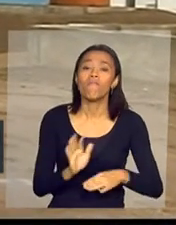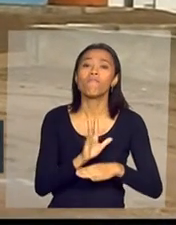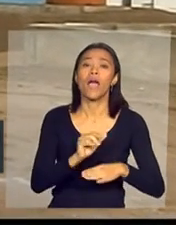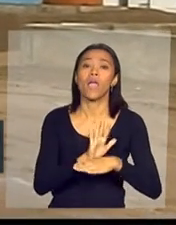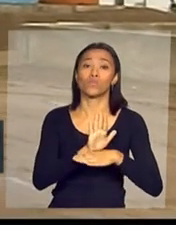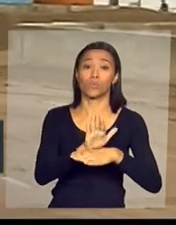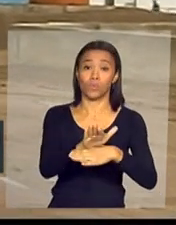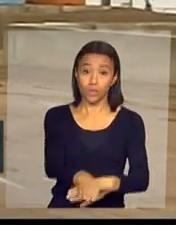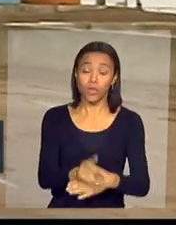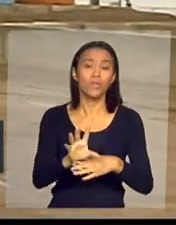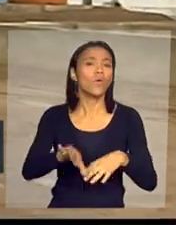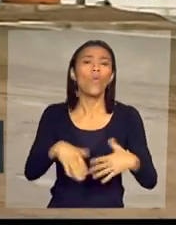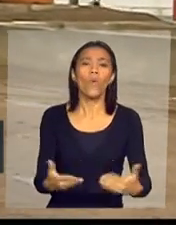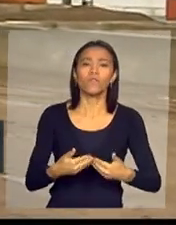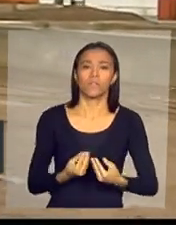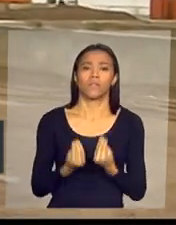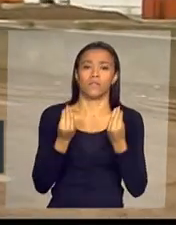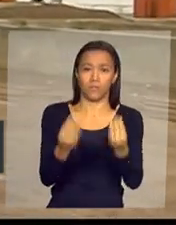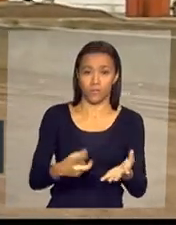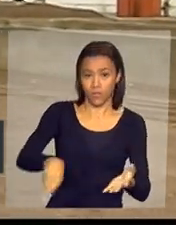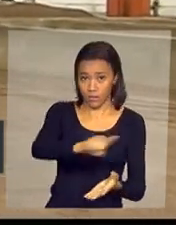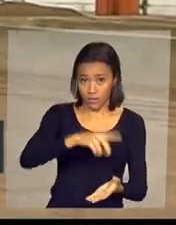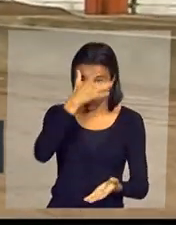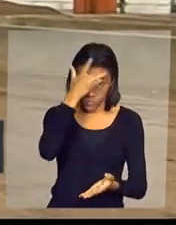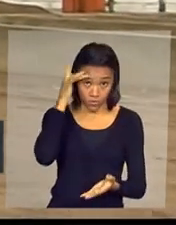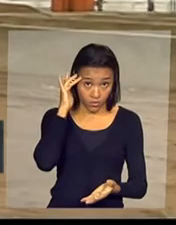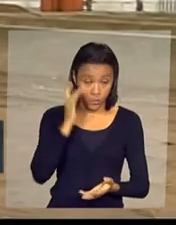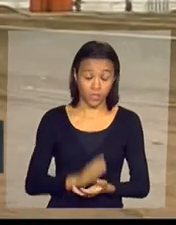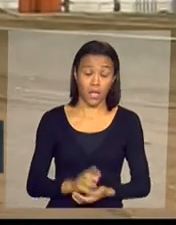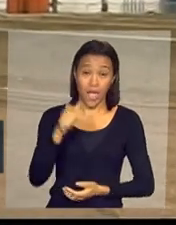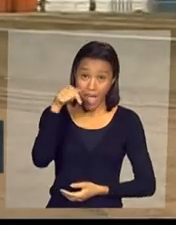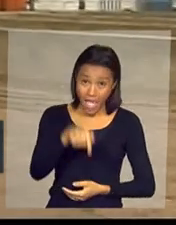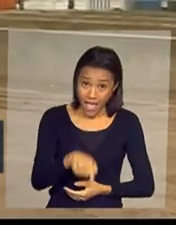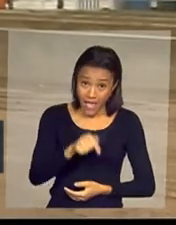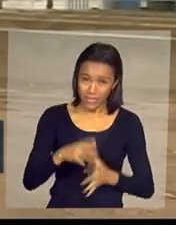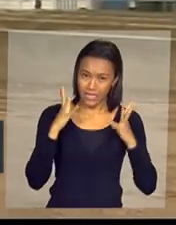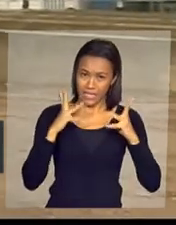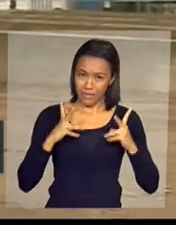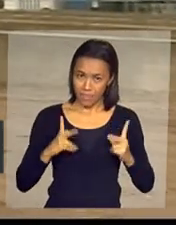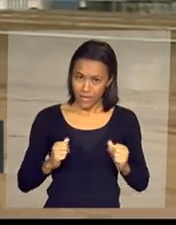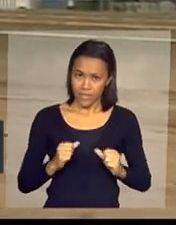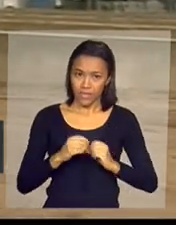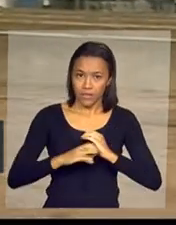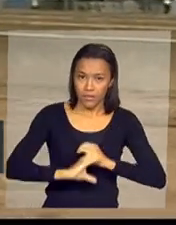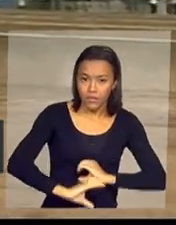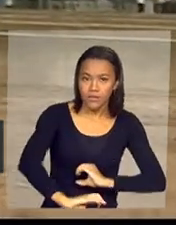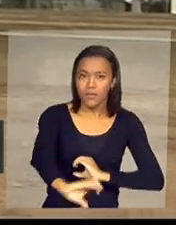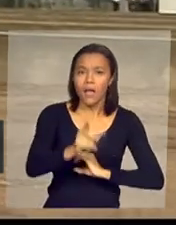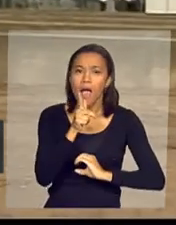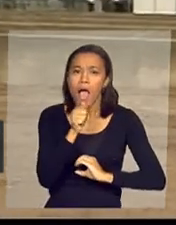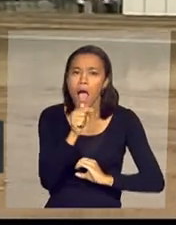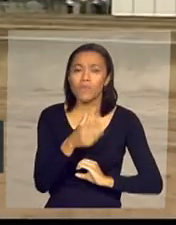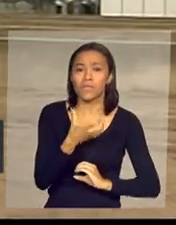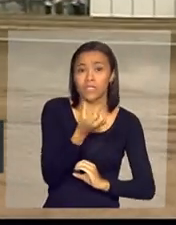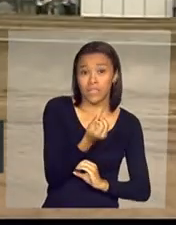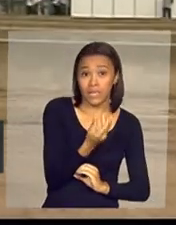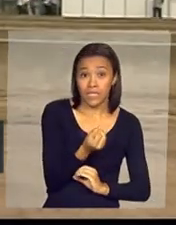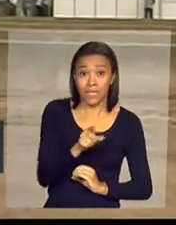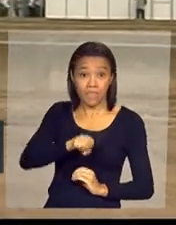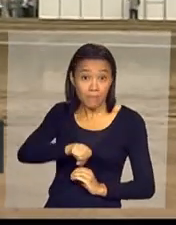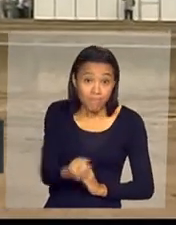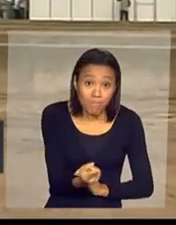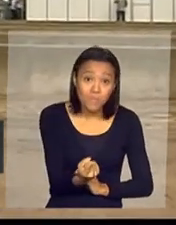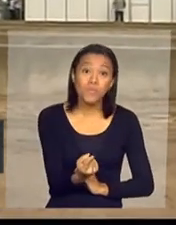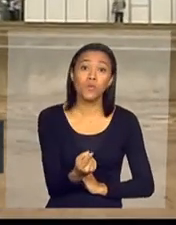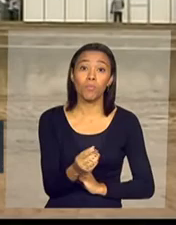e também quando ela deve ser entregue à população? Bom, essa estação de tratamento tem capacidade de tratar 60 mil litros por